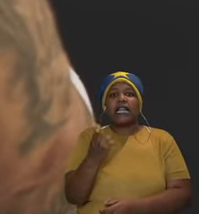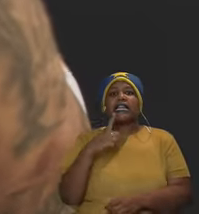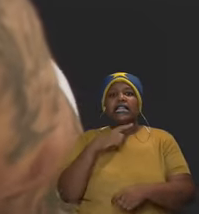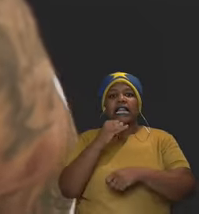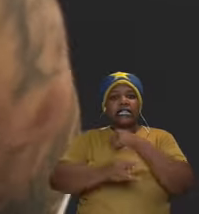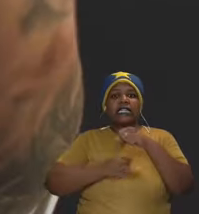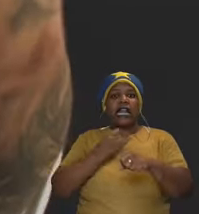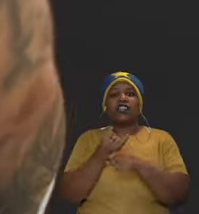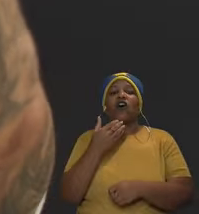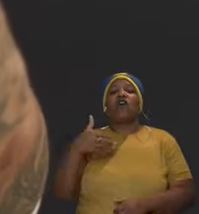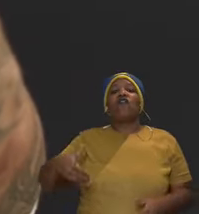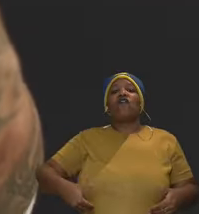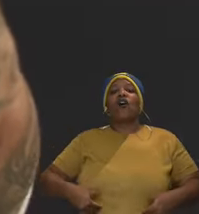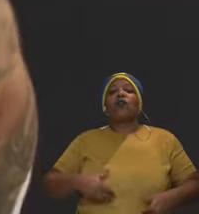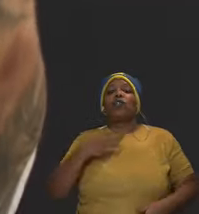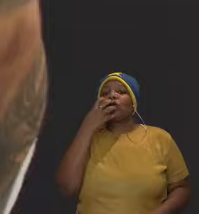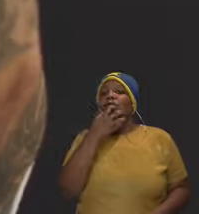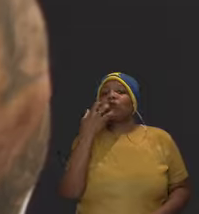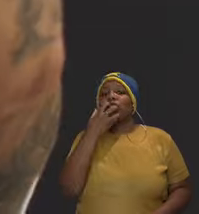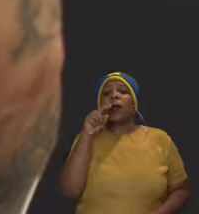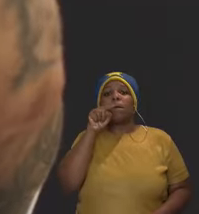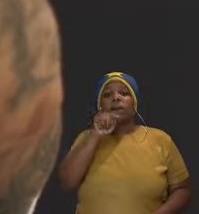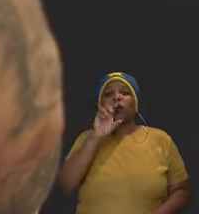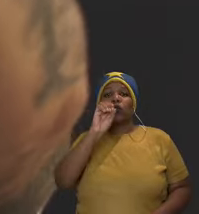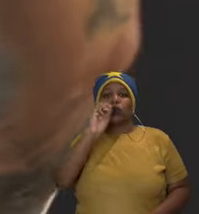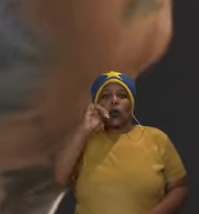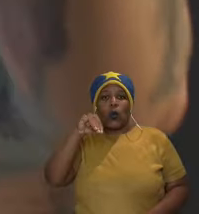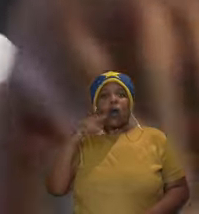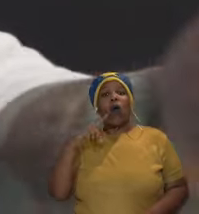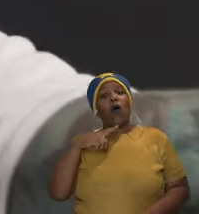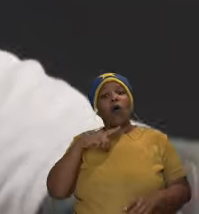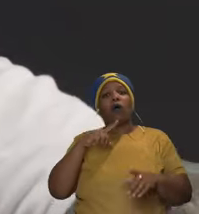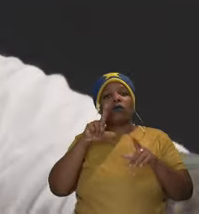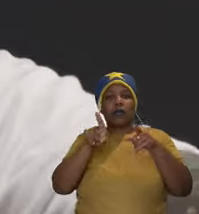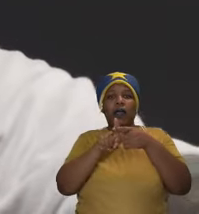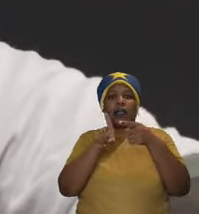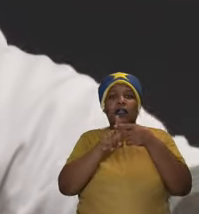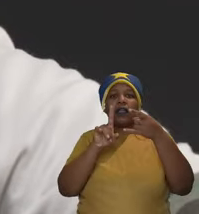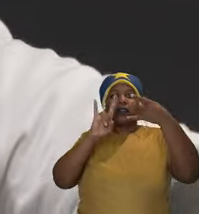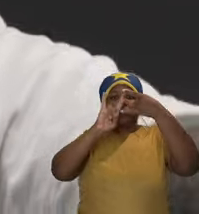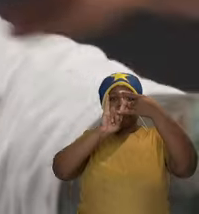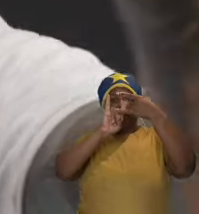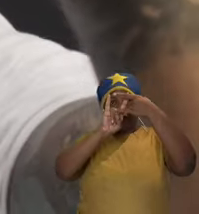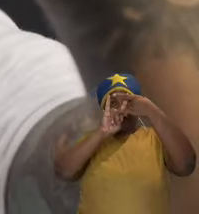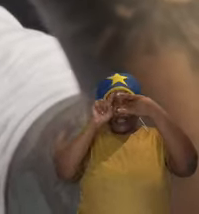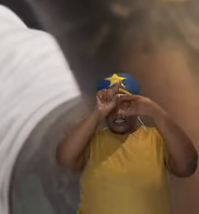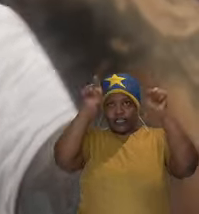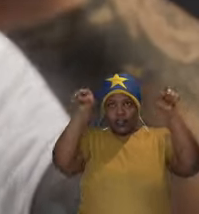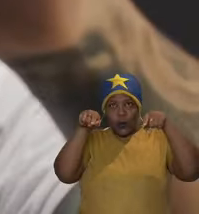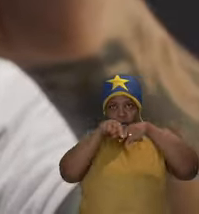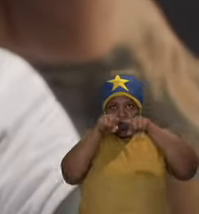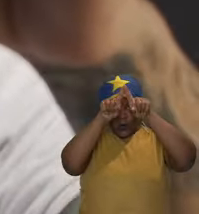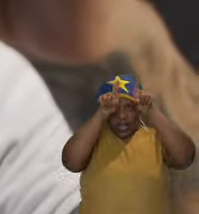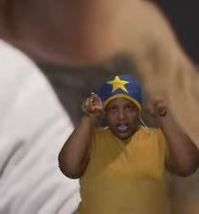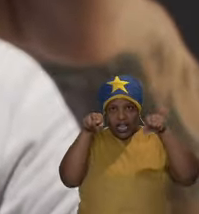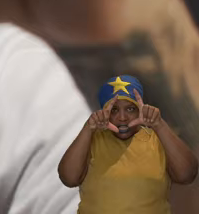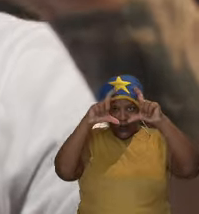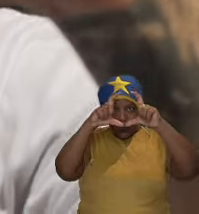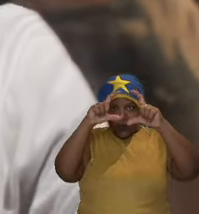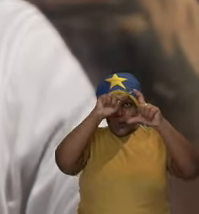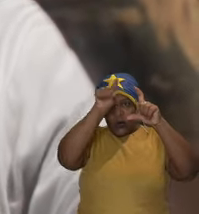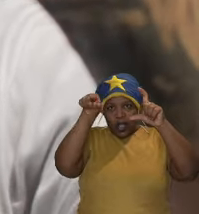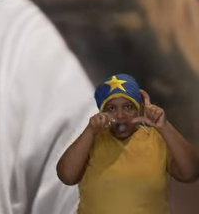fomedemusica.com, beleza? Ou acesse o QR Code do lado da sua tela. Pra acessar é muito fácil,